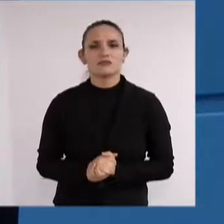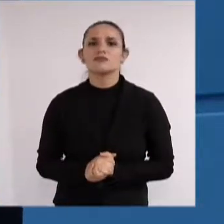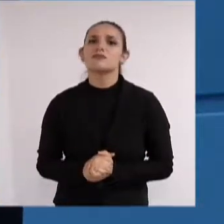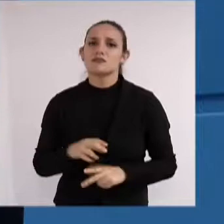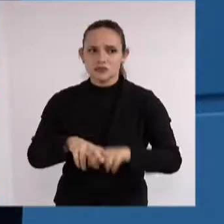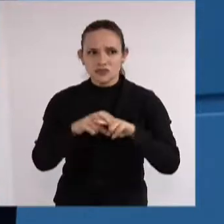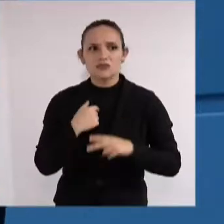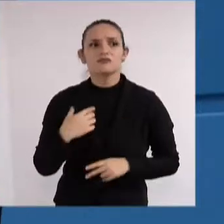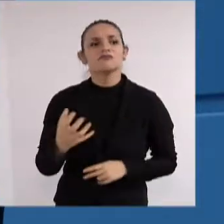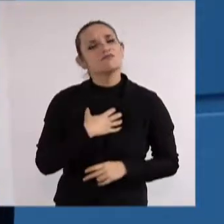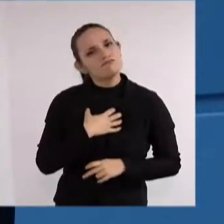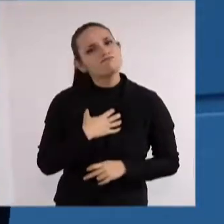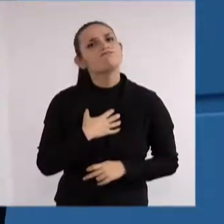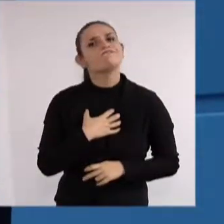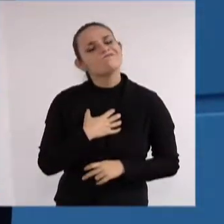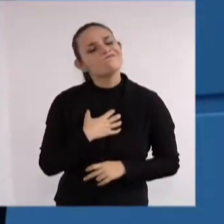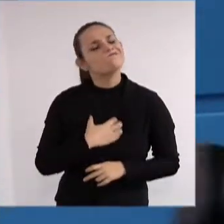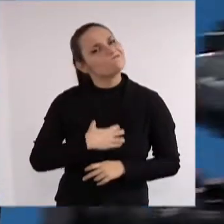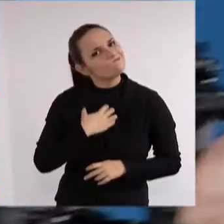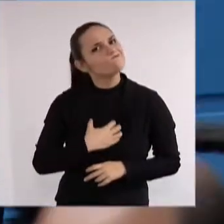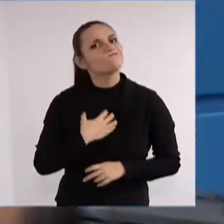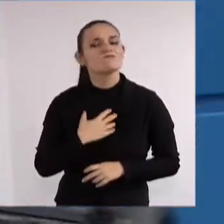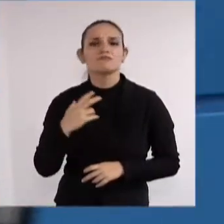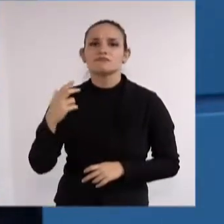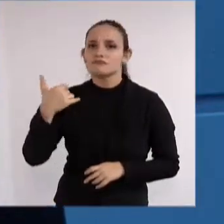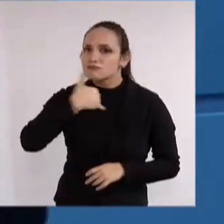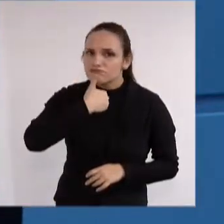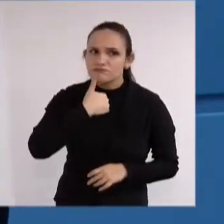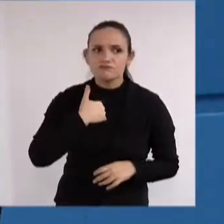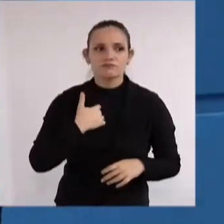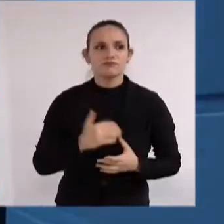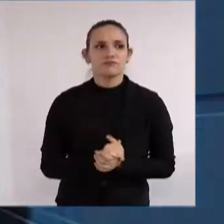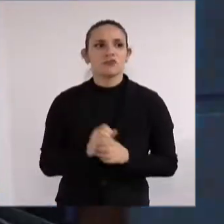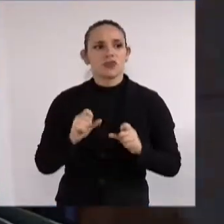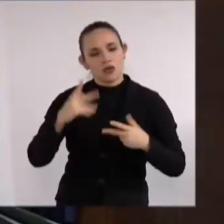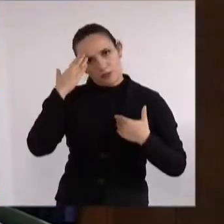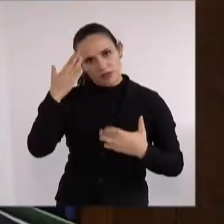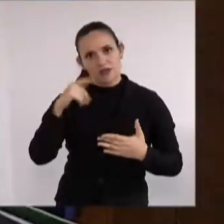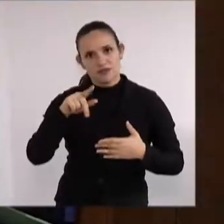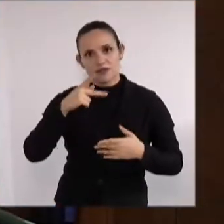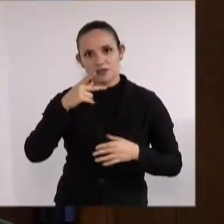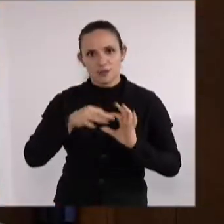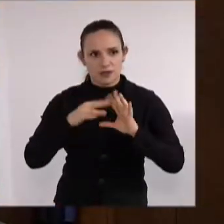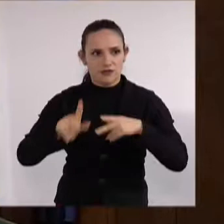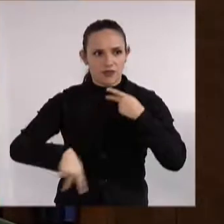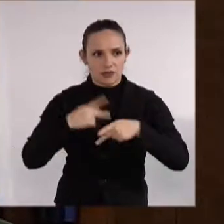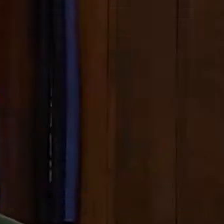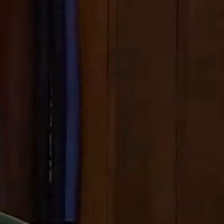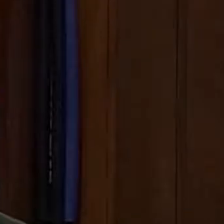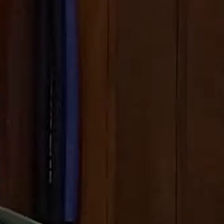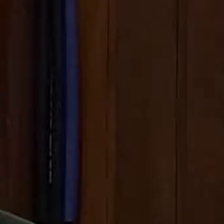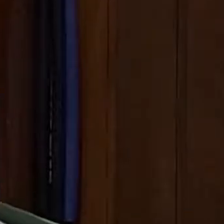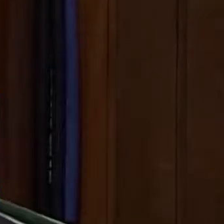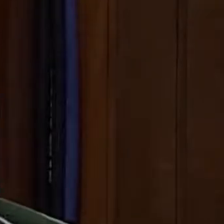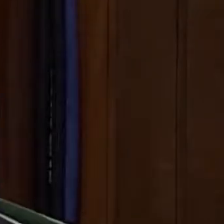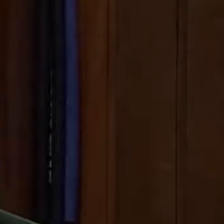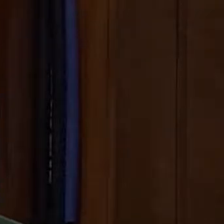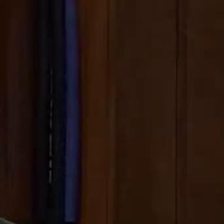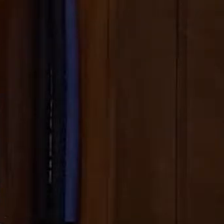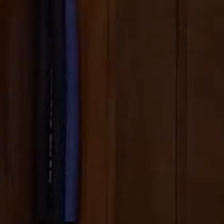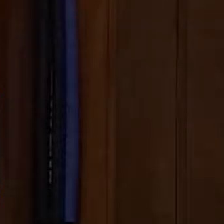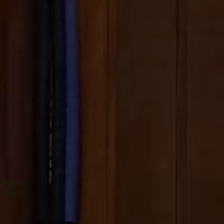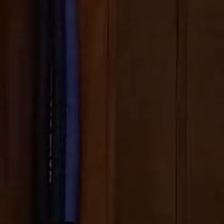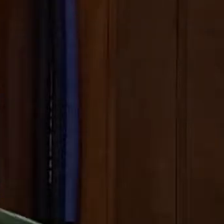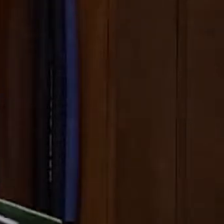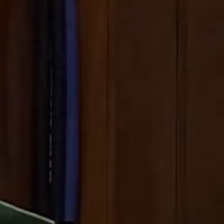deixa realmente um pouco assim, chateados e indignados. Obrigado pela parte, excelência. Eu agradeço, deputado Maurício Picarella, pelo